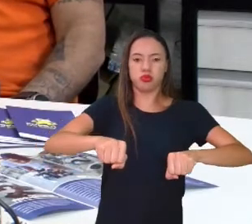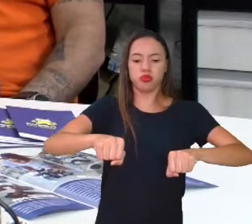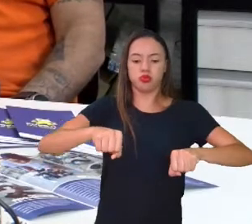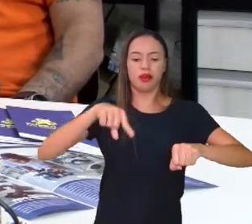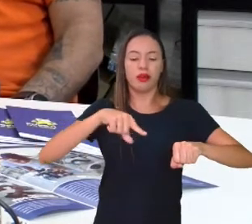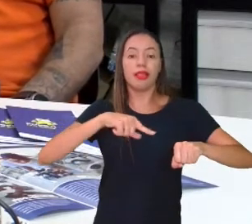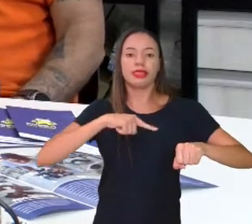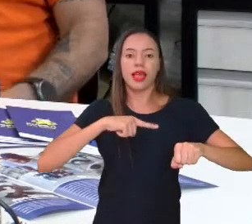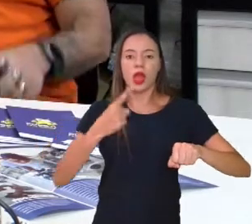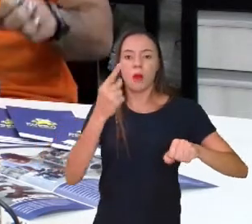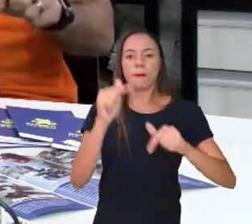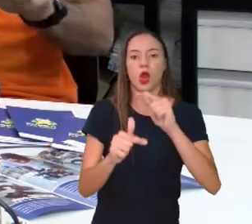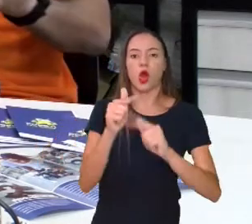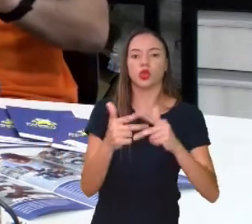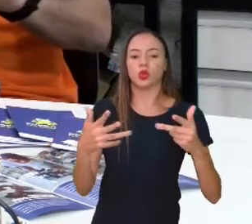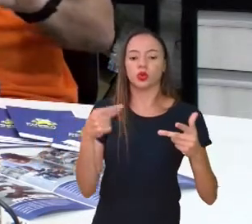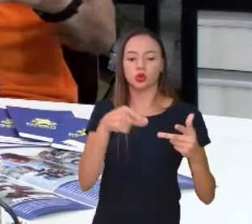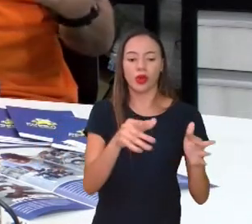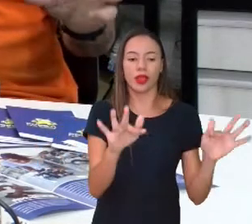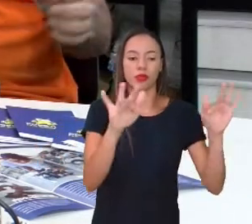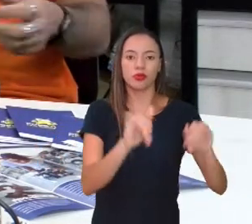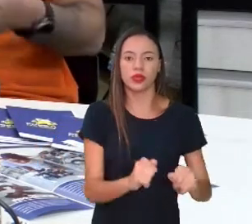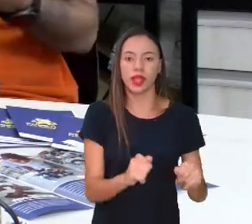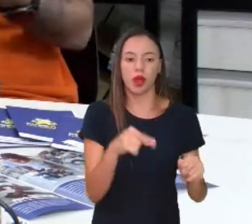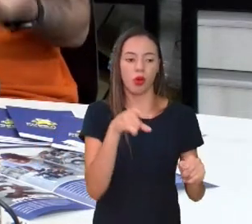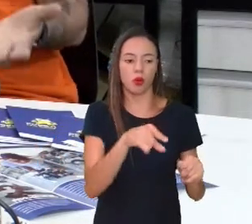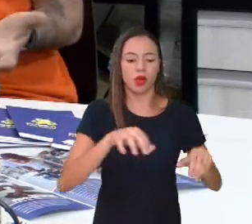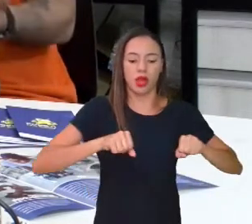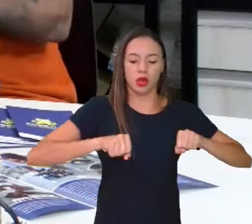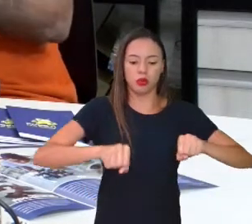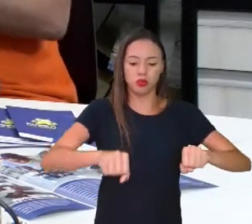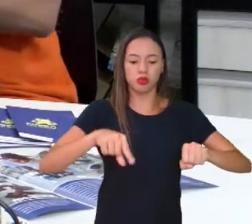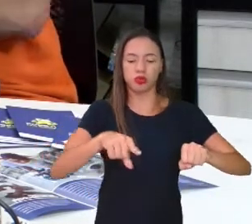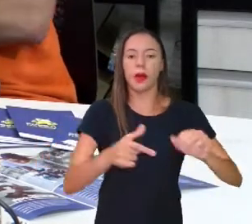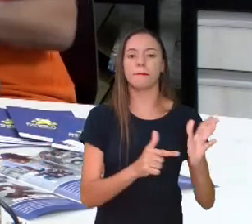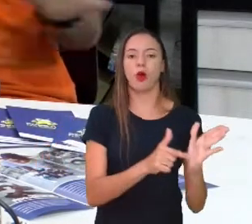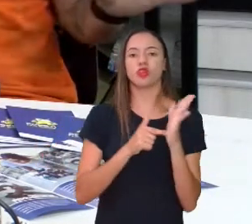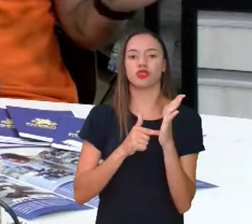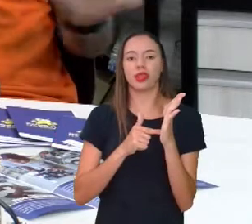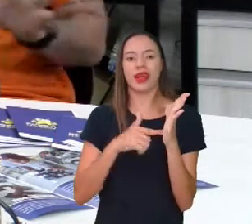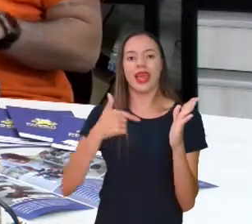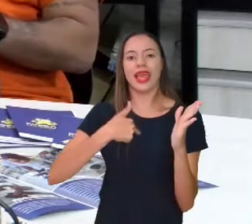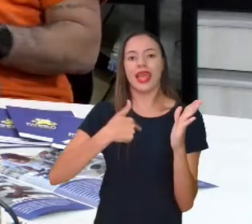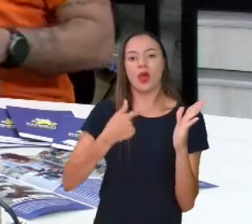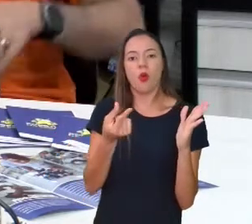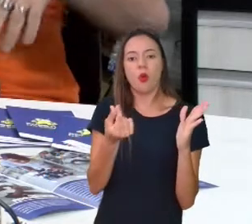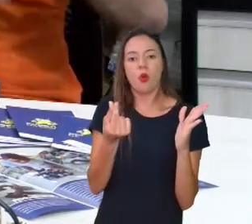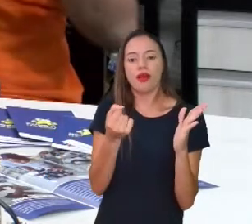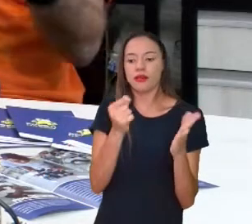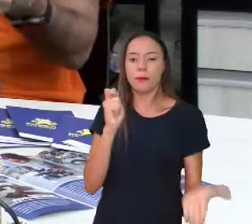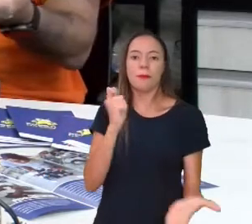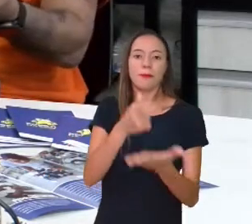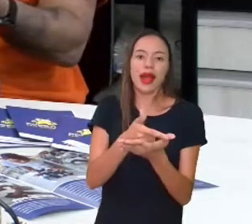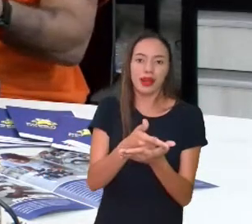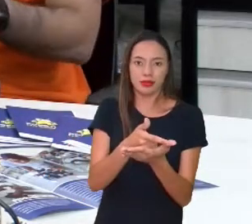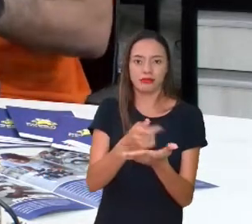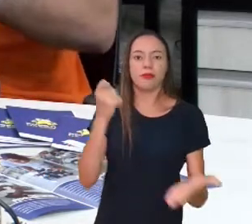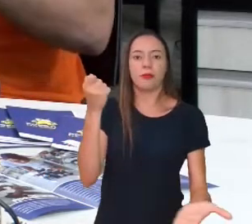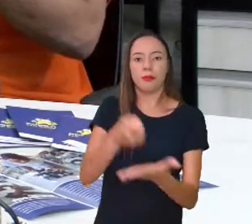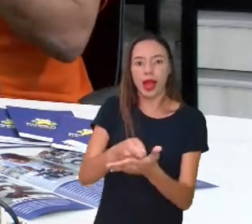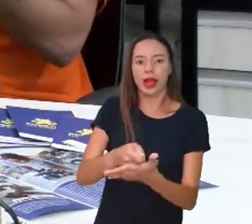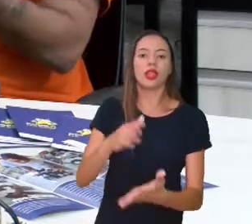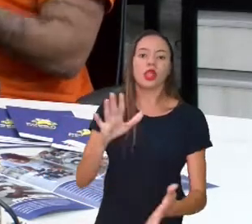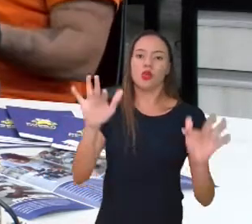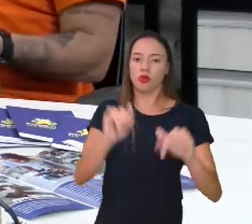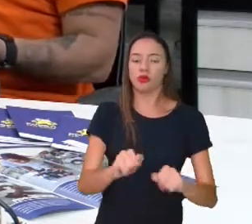coloca o produto, quando chega no final lá, ele já dá o total de quanto você precisa pagar, né? Então, maravilhoso. E a coisa que a gente tinha falado